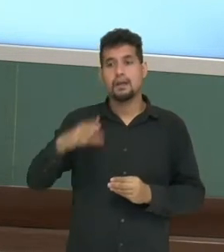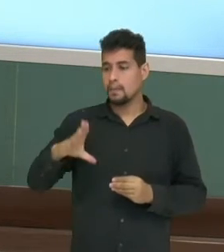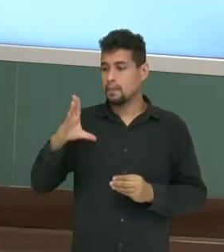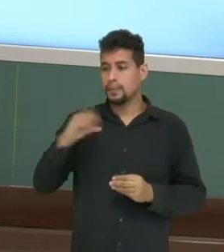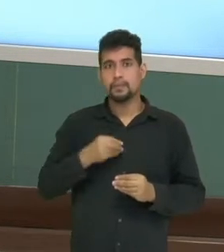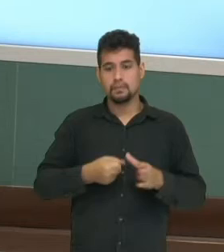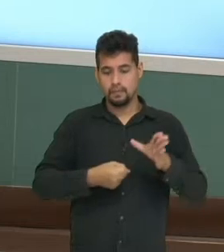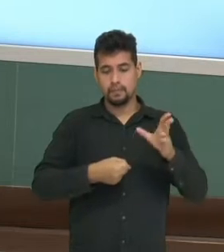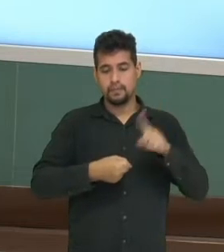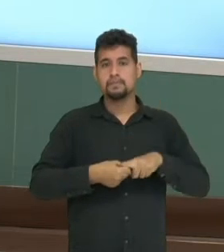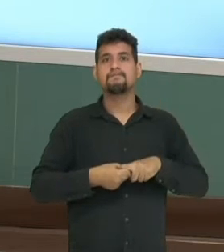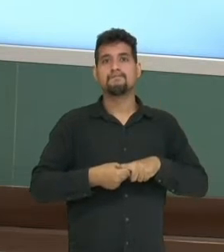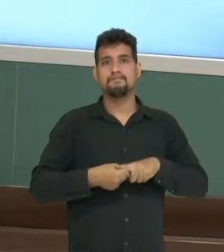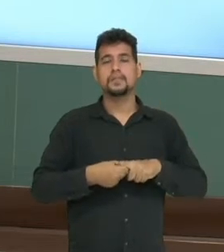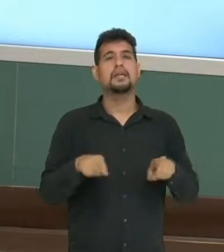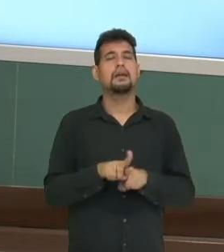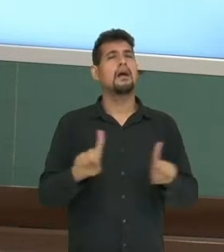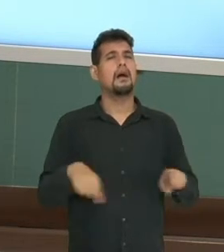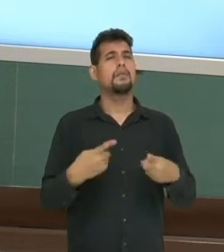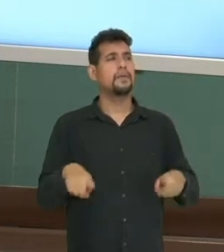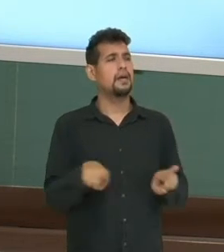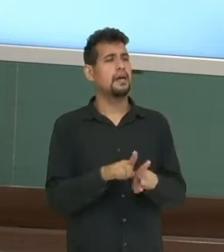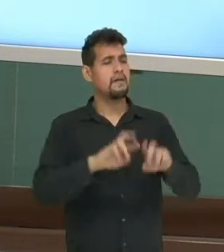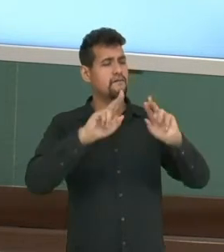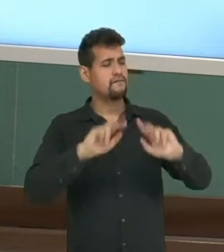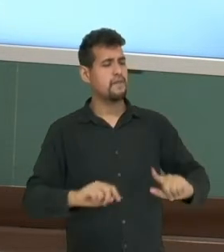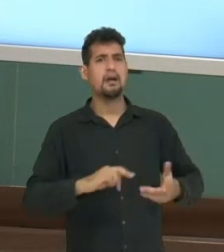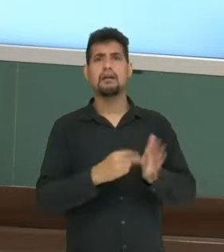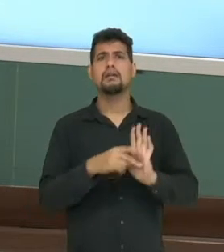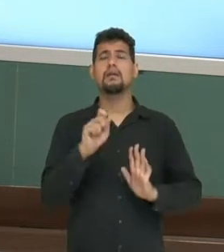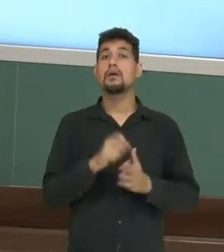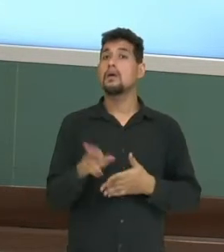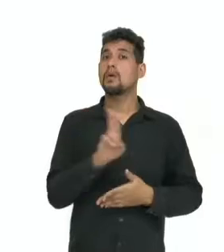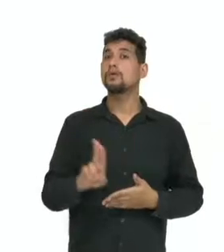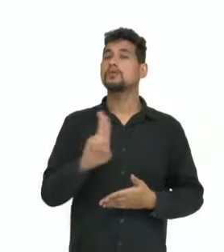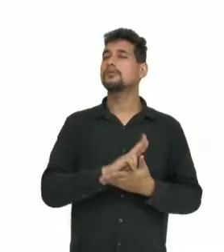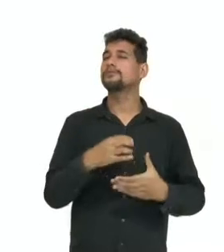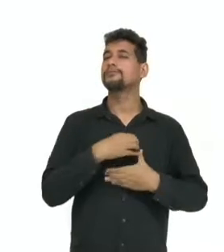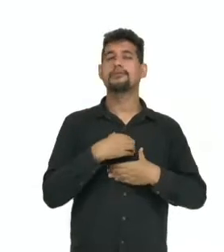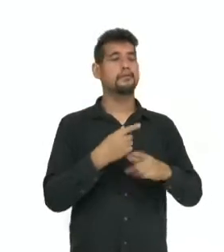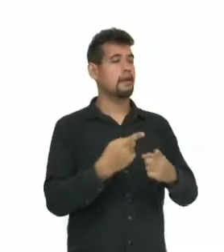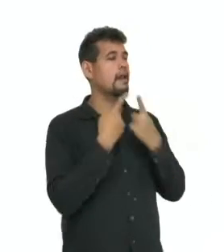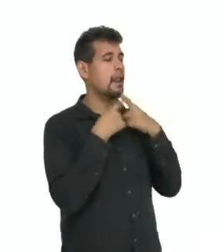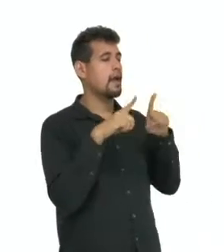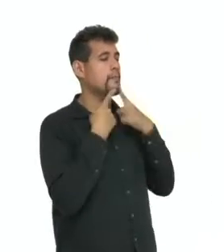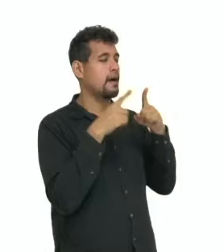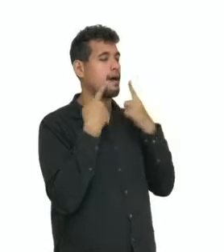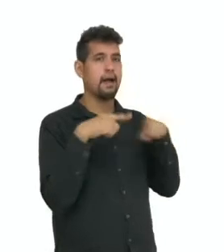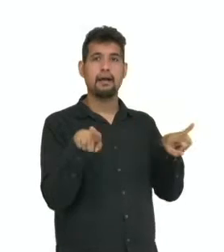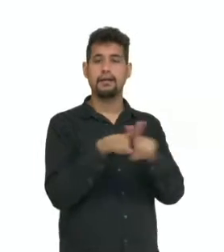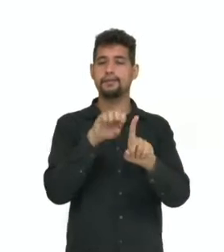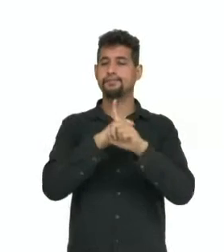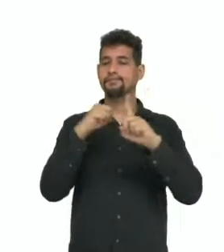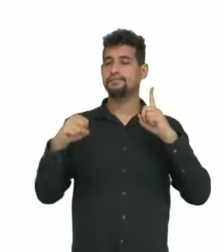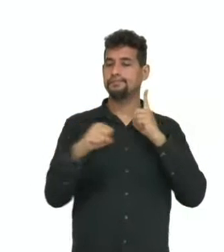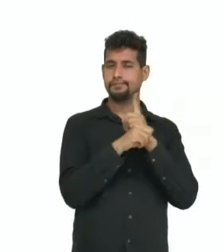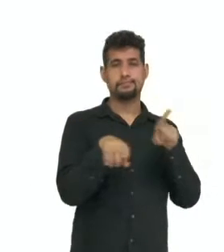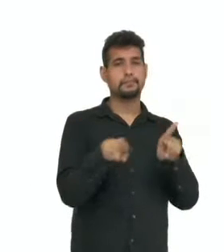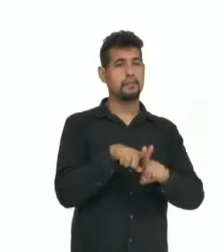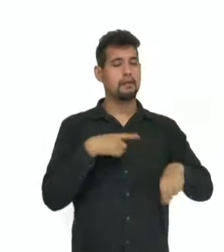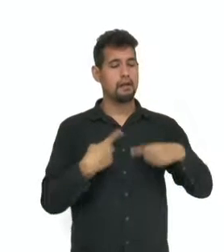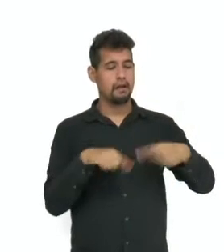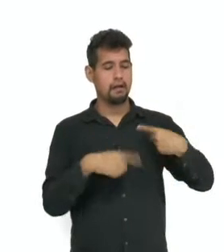Cálice. A música, em diferentes momentos, serviu como forma de criticar, de crítica social ou de crítica